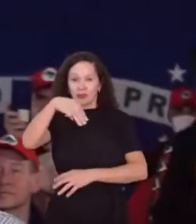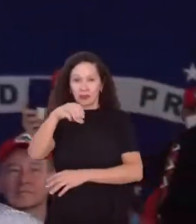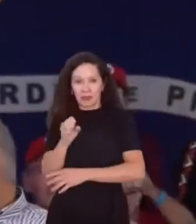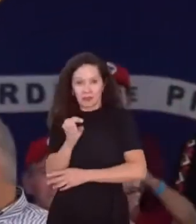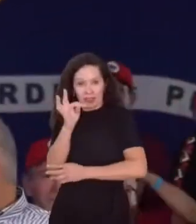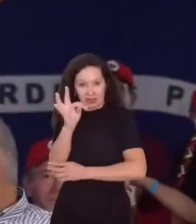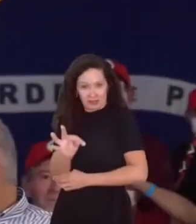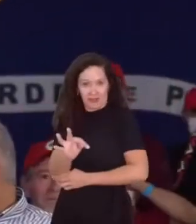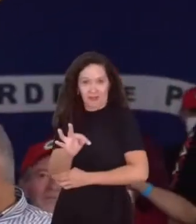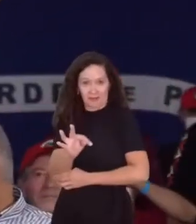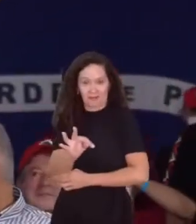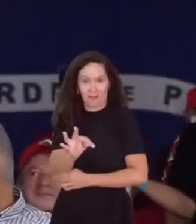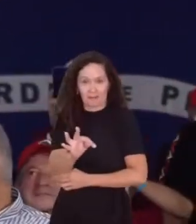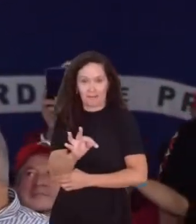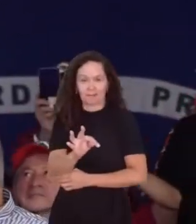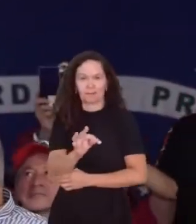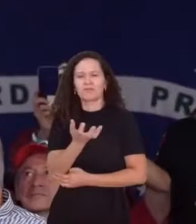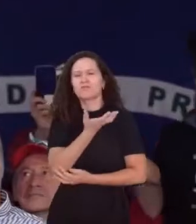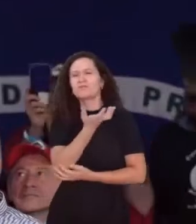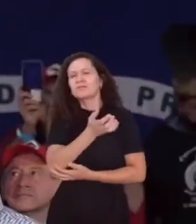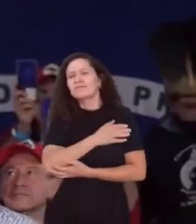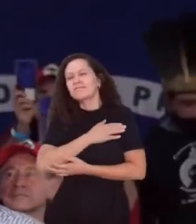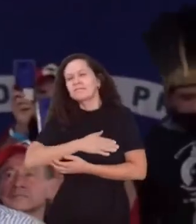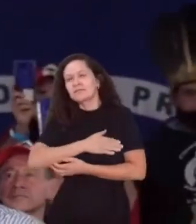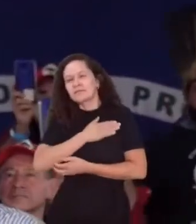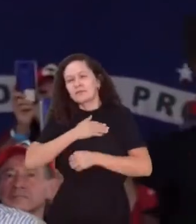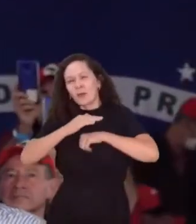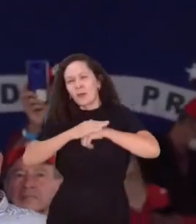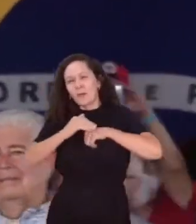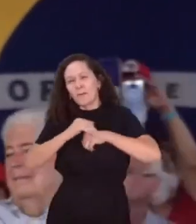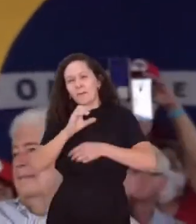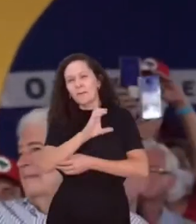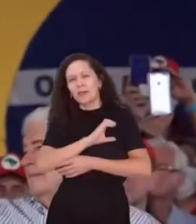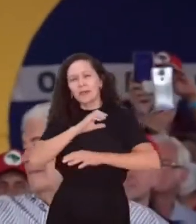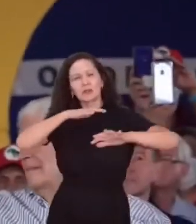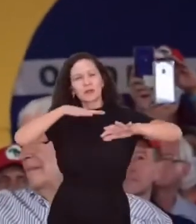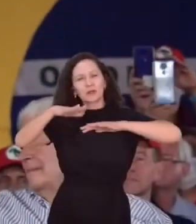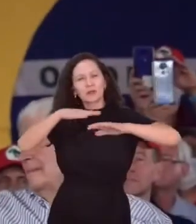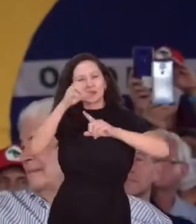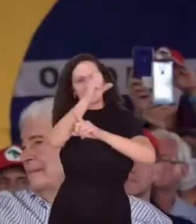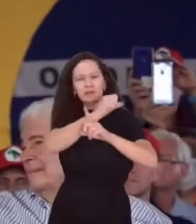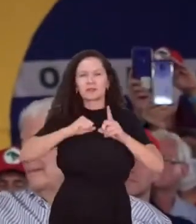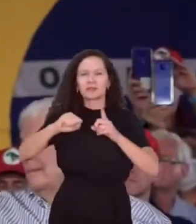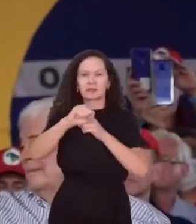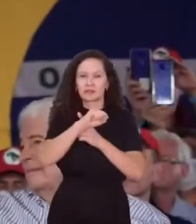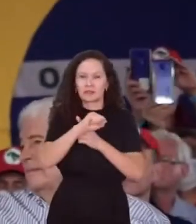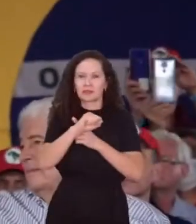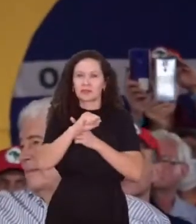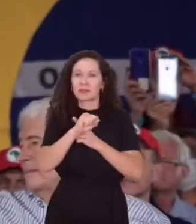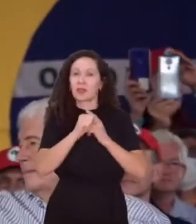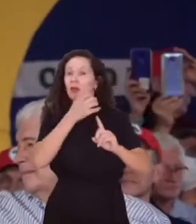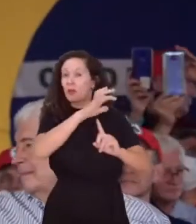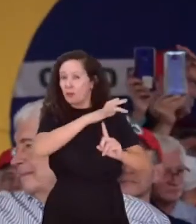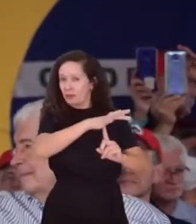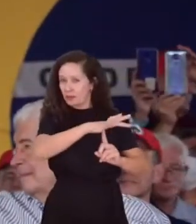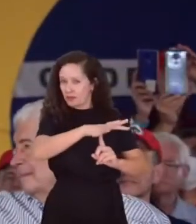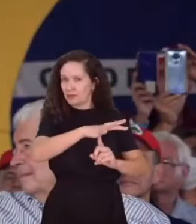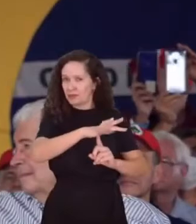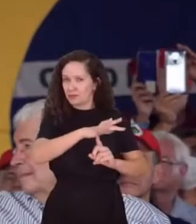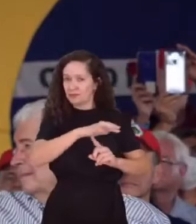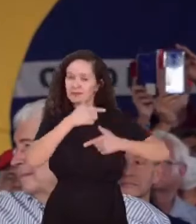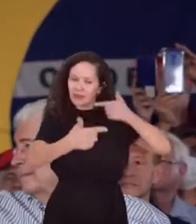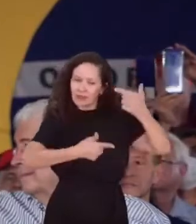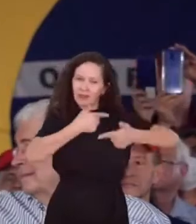queridos companheiras e companheiros do Movimento Social do Paraná, trabalhadores,